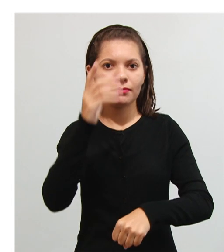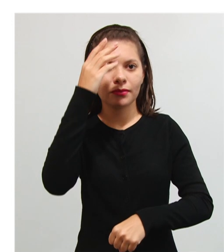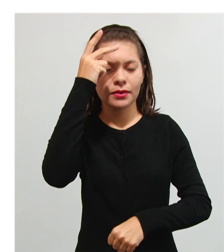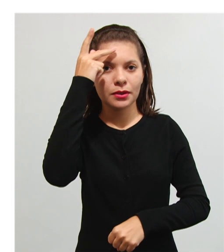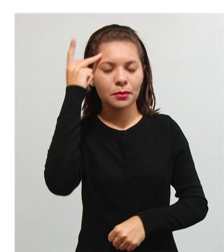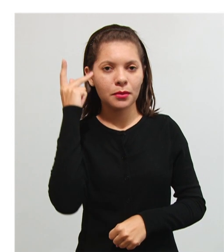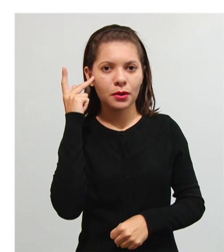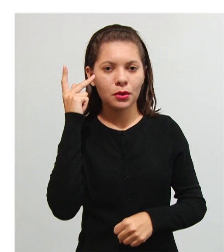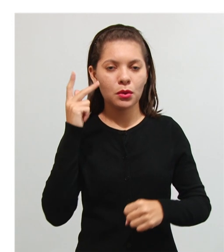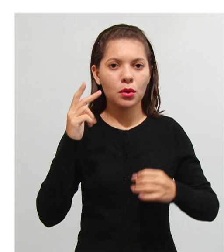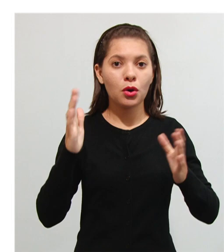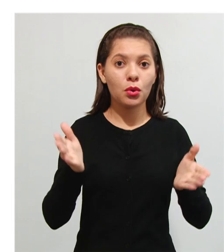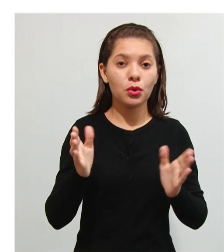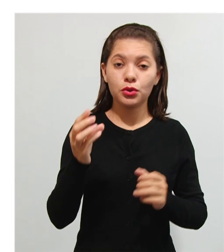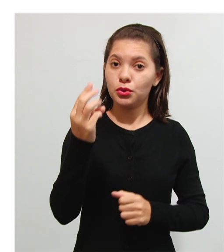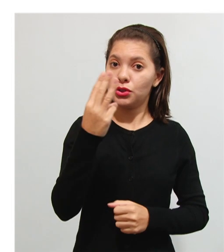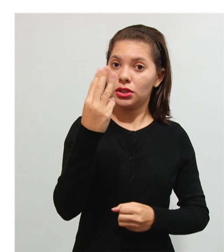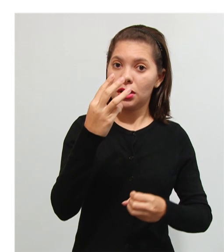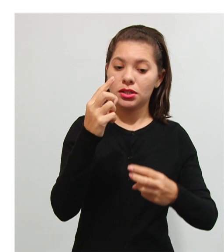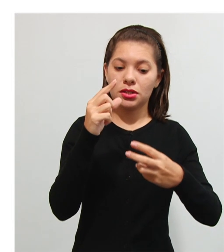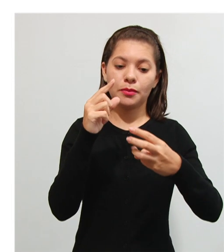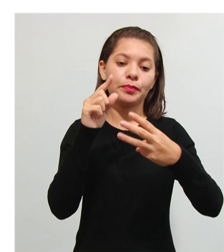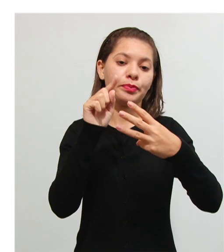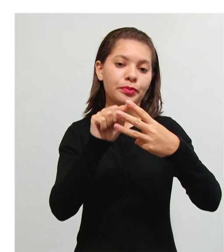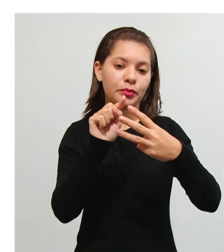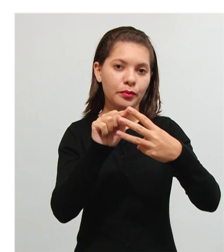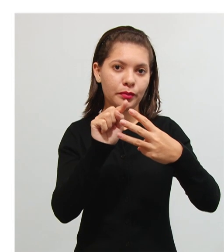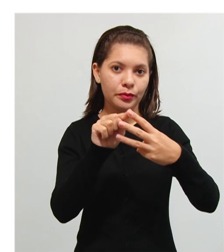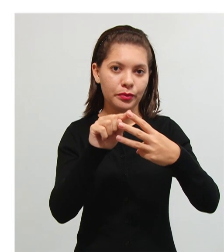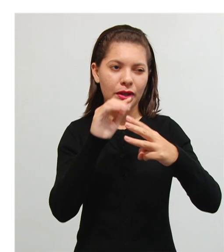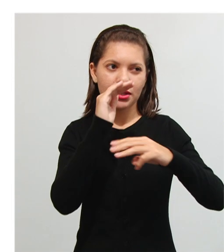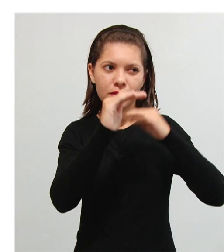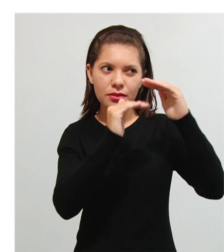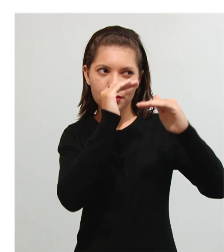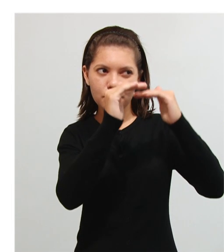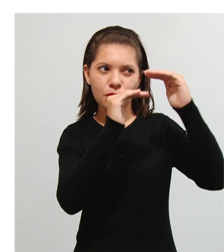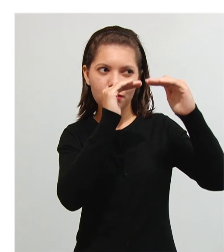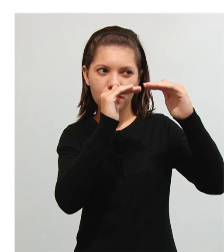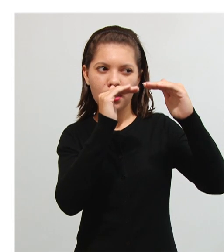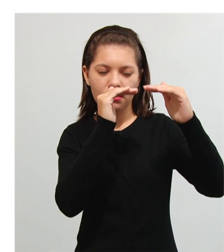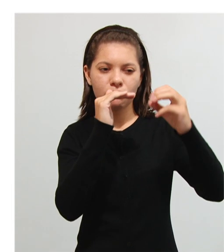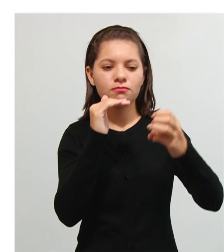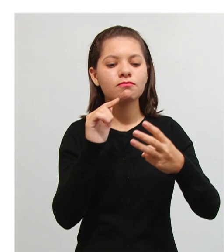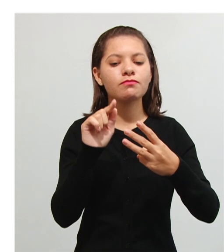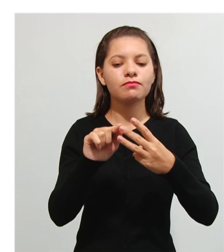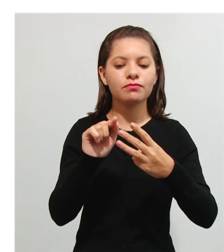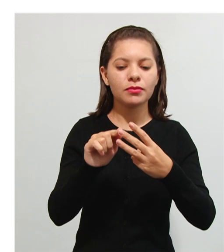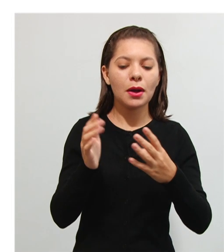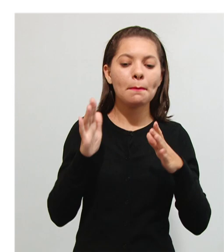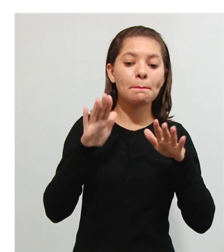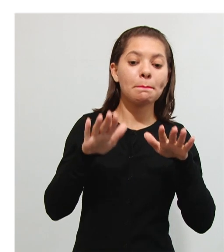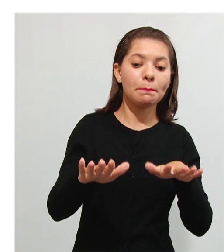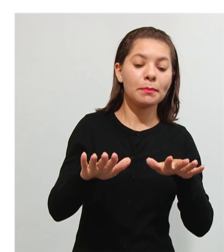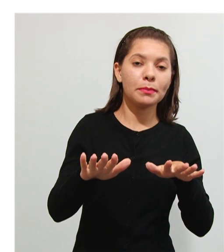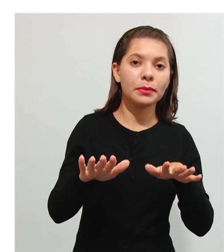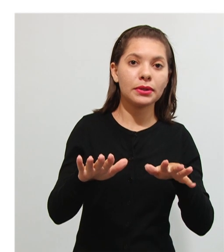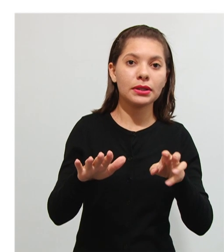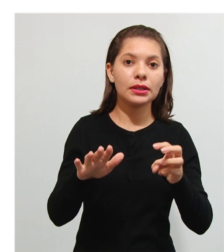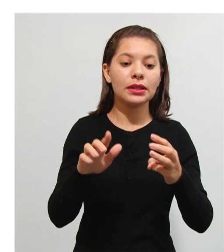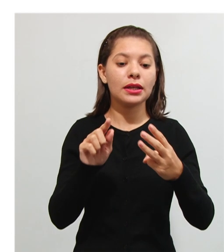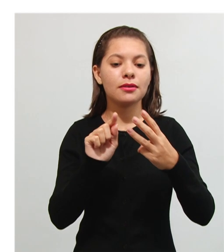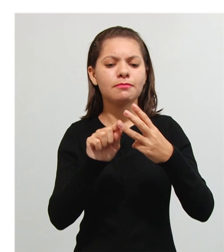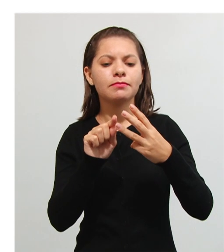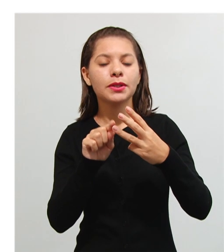nós vamos trabalhar os três últimos que é o processo de desenvolver as pessoas manter essas pessoas e